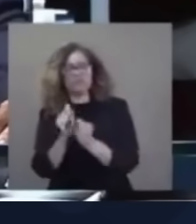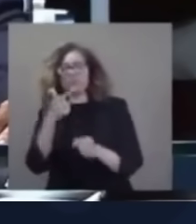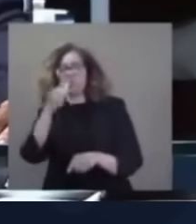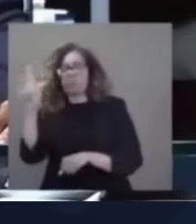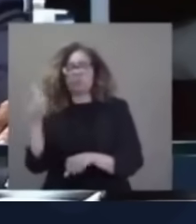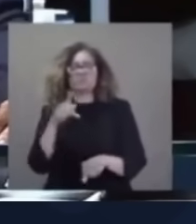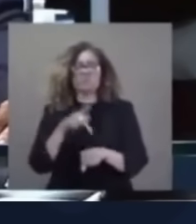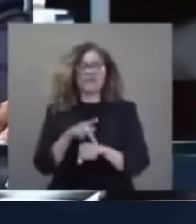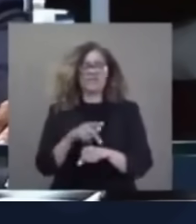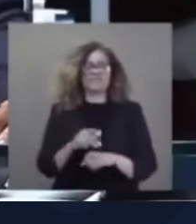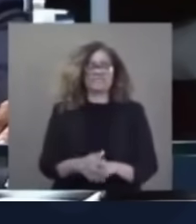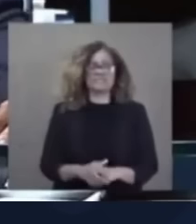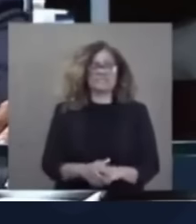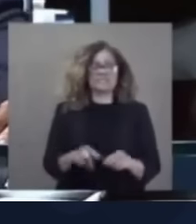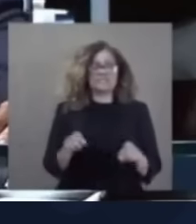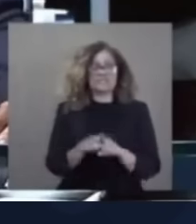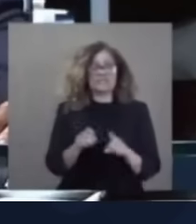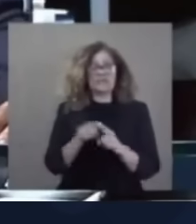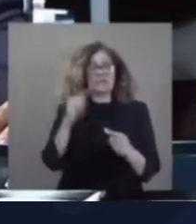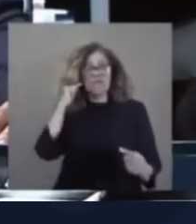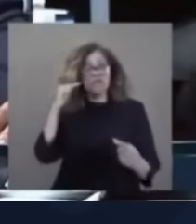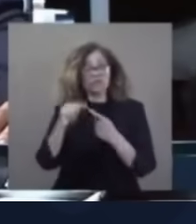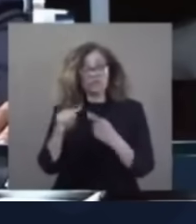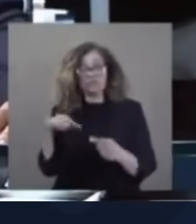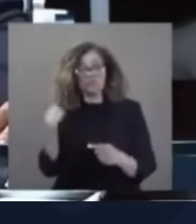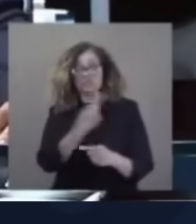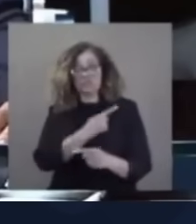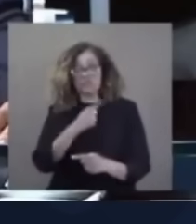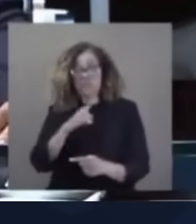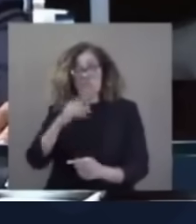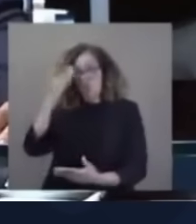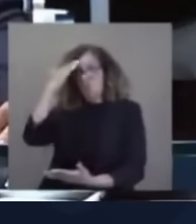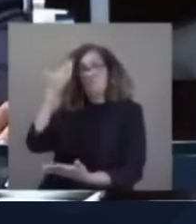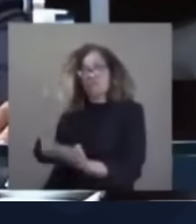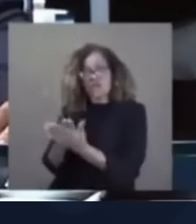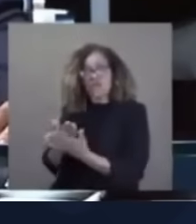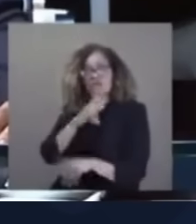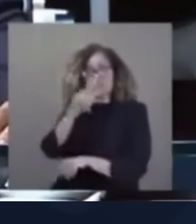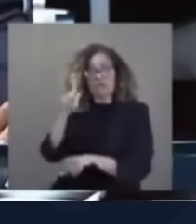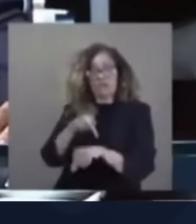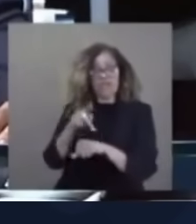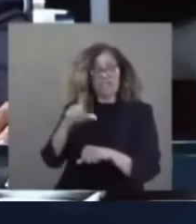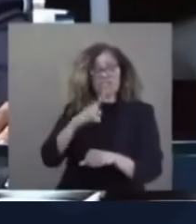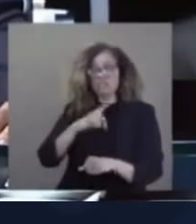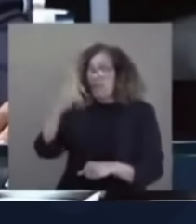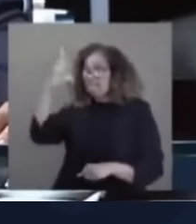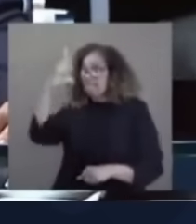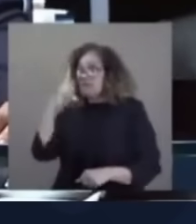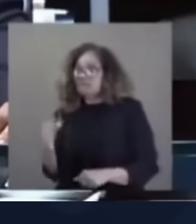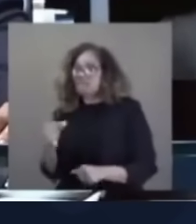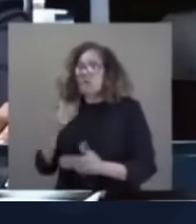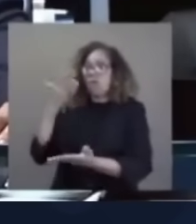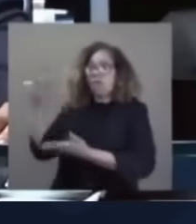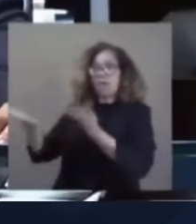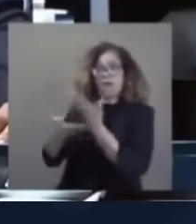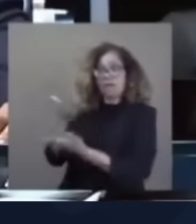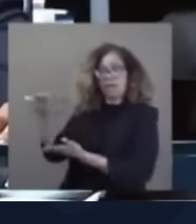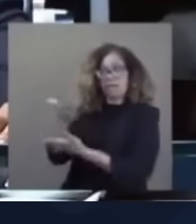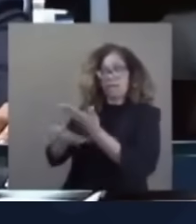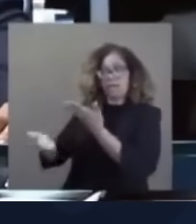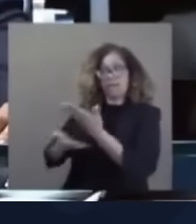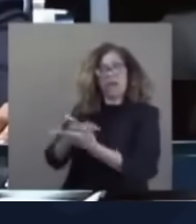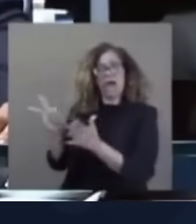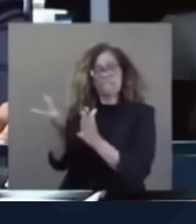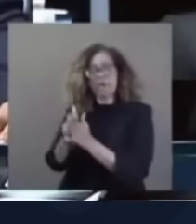pelo qual em especial por essa confiança que este Presidente tem no perfil conciliador do presidente